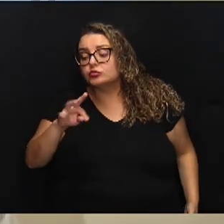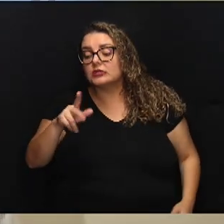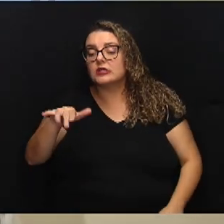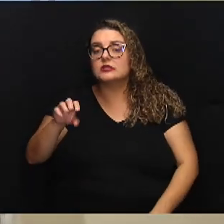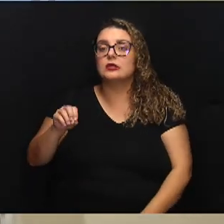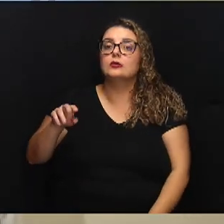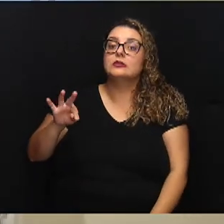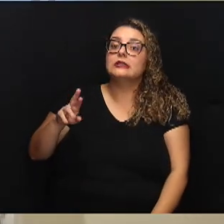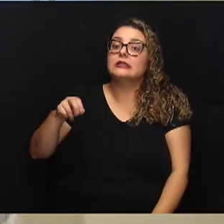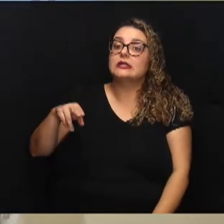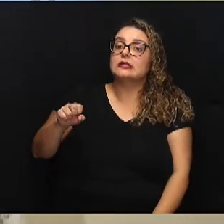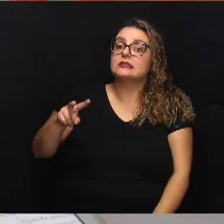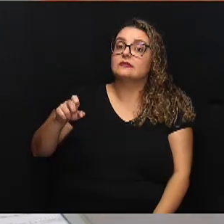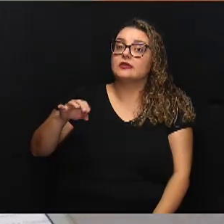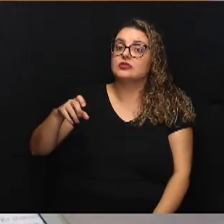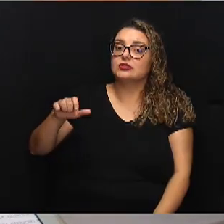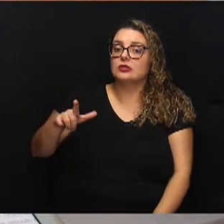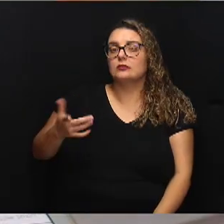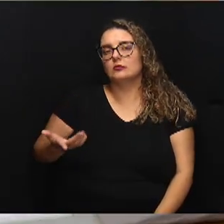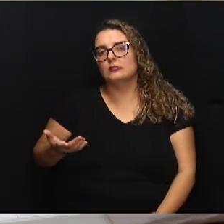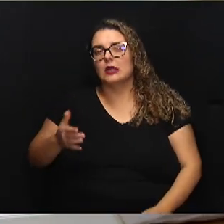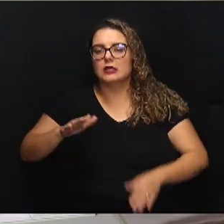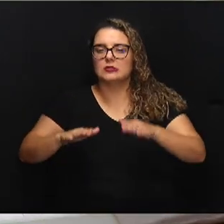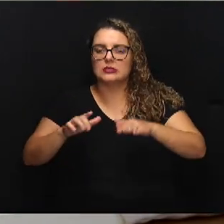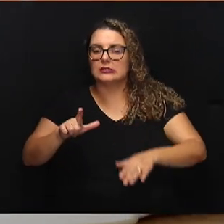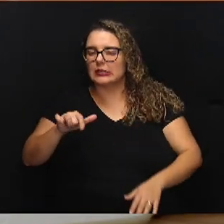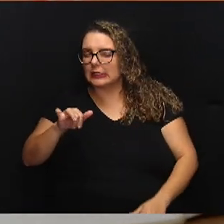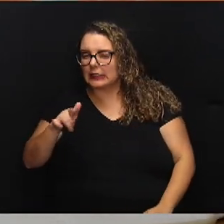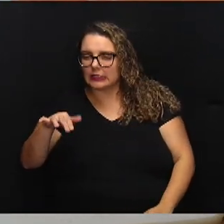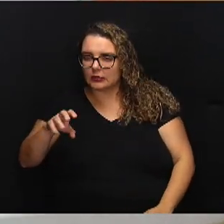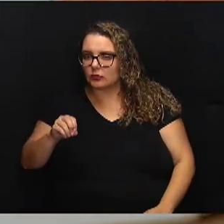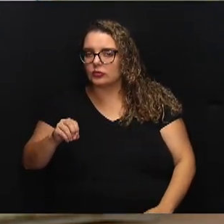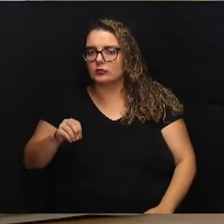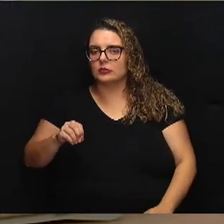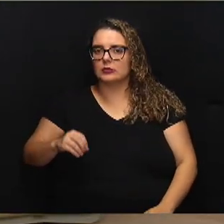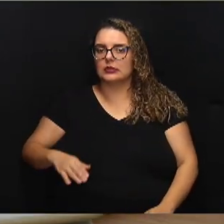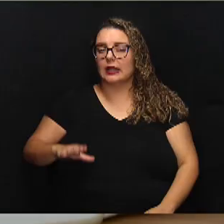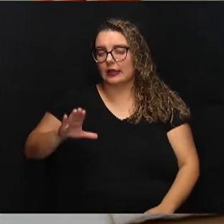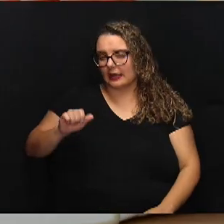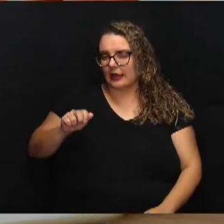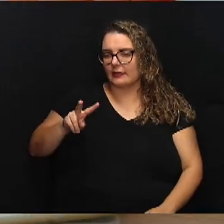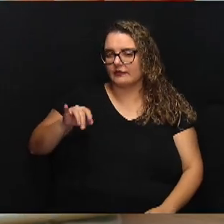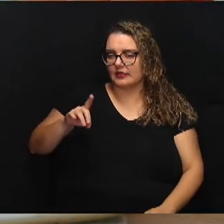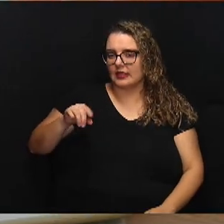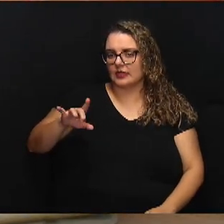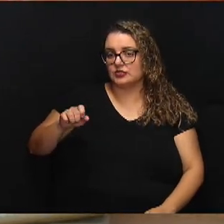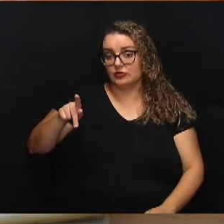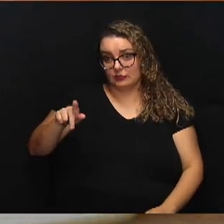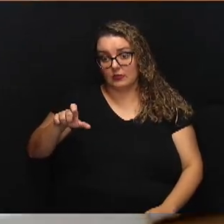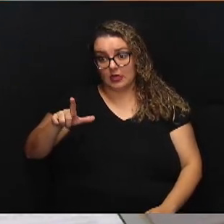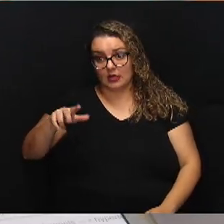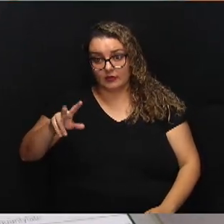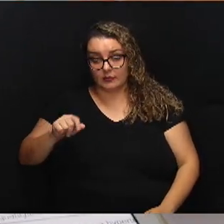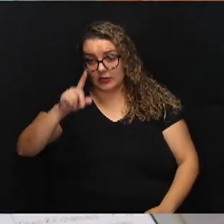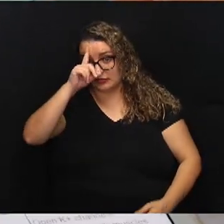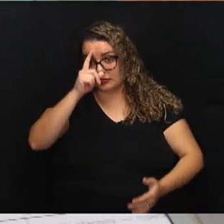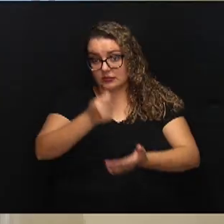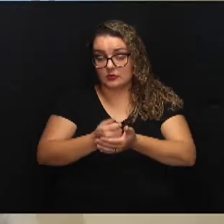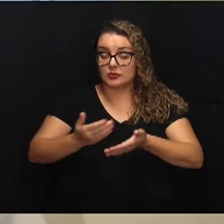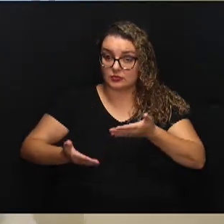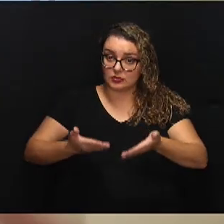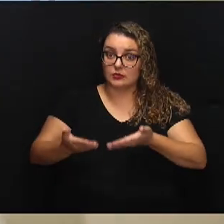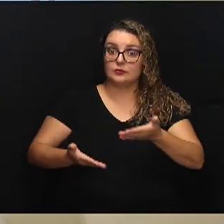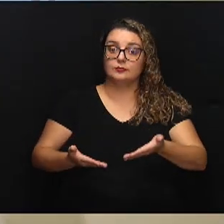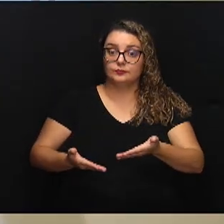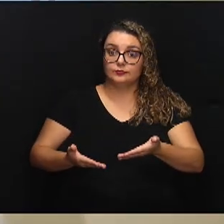presença de líquido na cavidade pélvica, mas exames que principalmente nos auxiliam a determinar o tratamento dessas pacientes